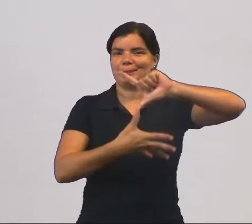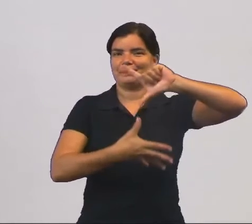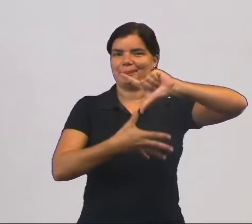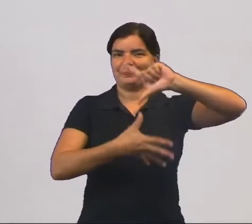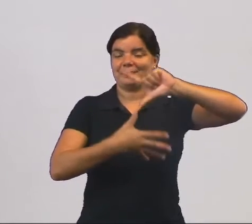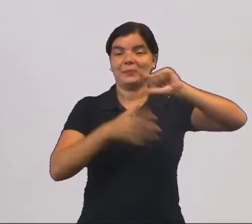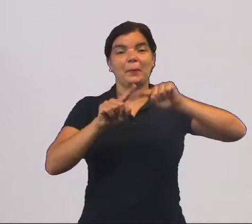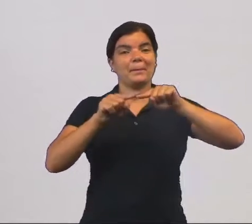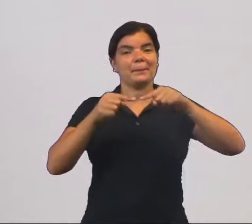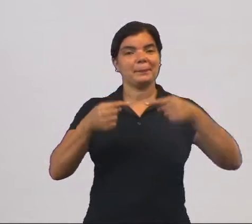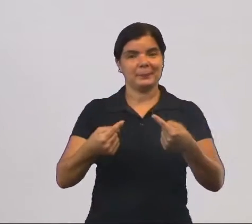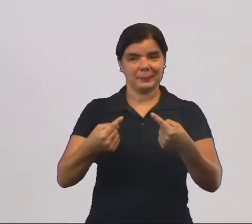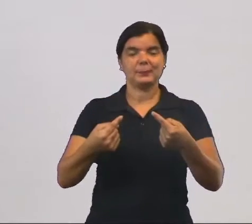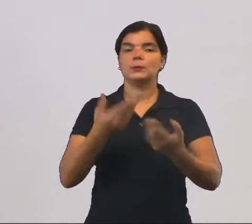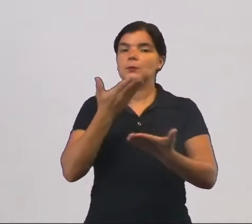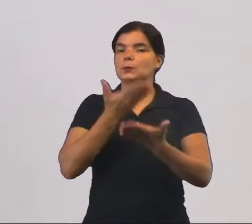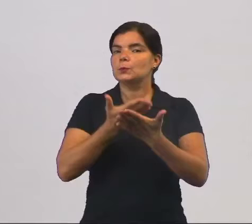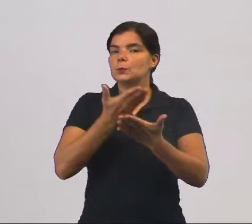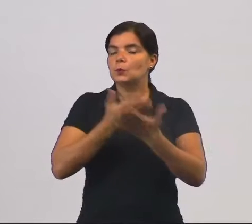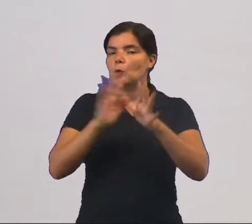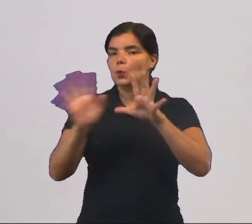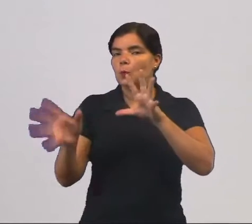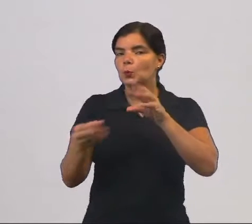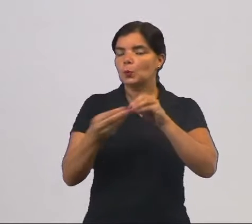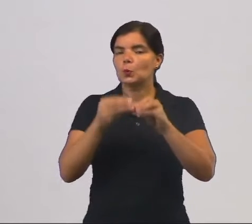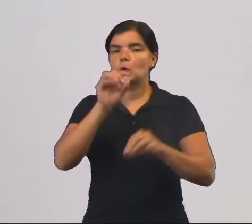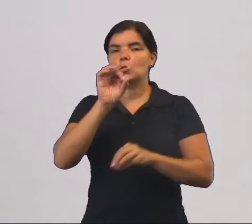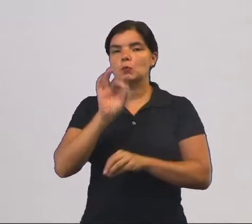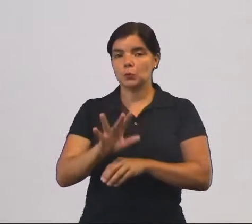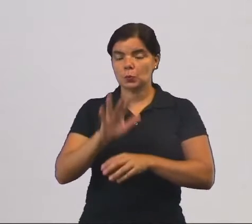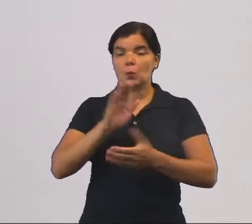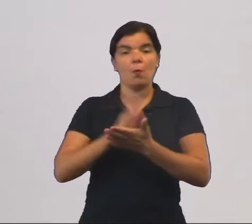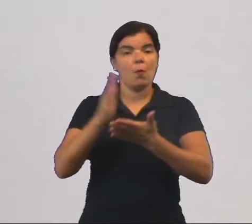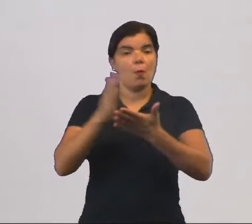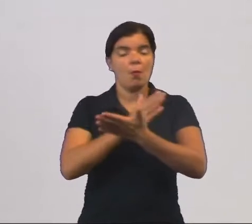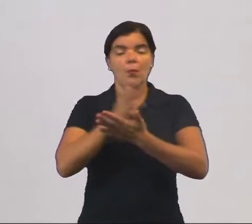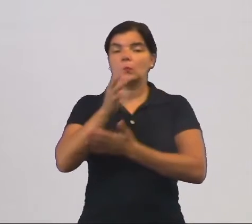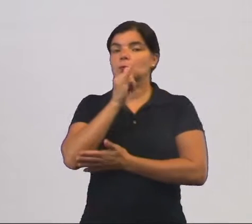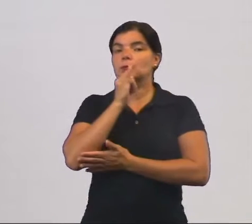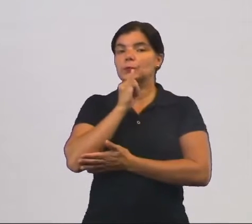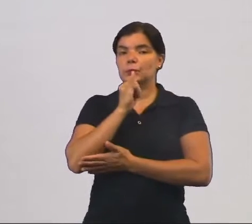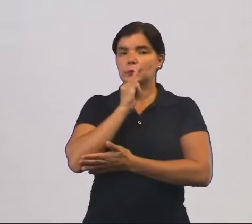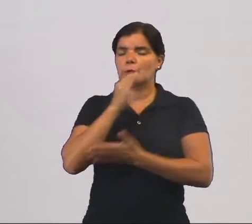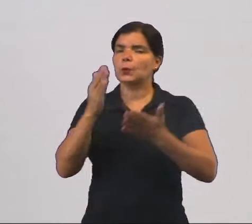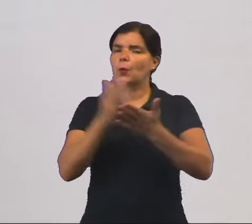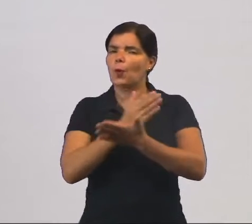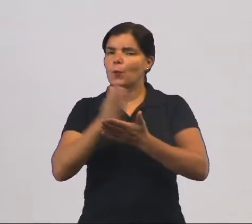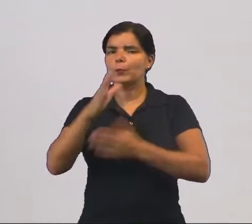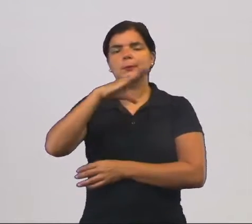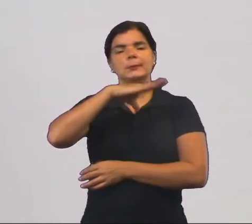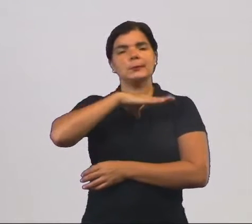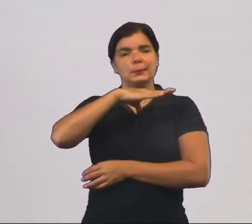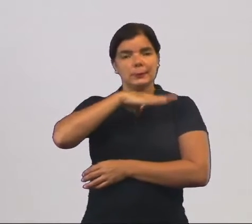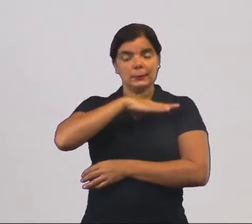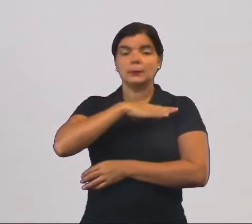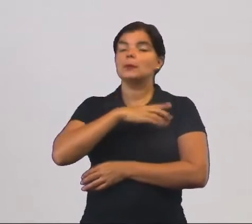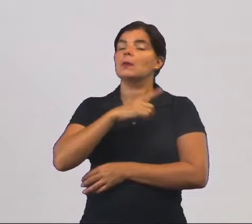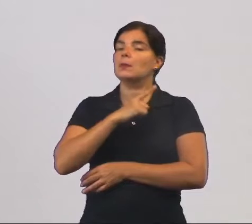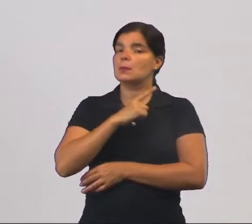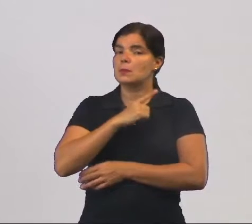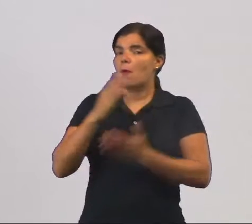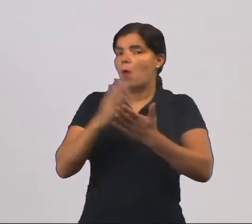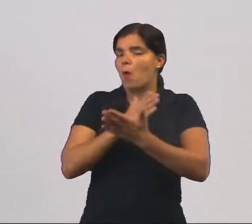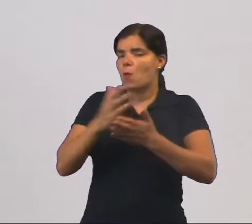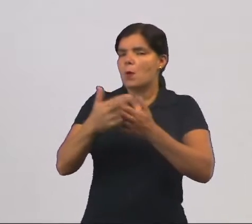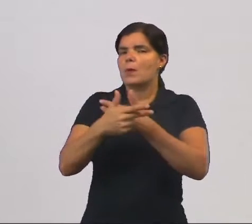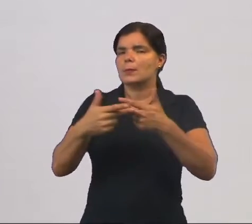Latina. Mas, nesse estudo, eu resolvi trazer apenas alguns exemplos de algumas cidades que têm